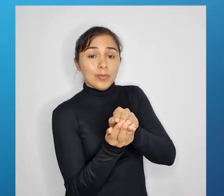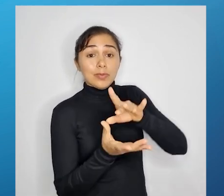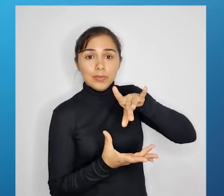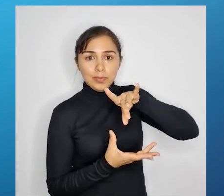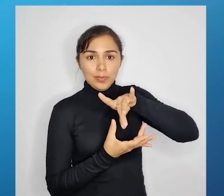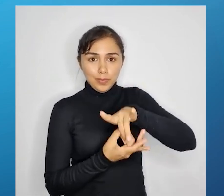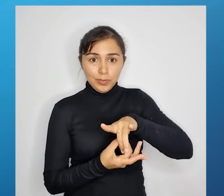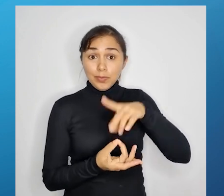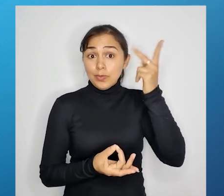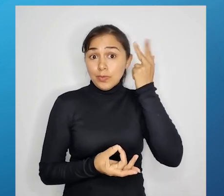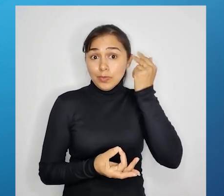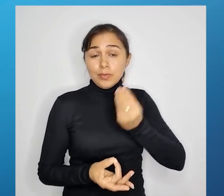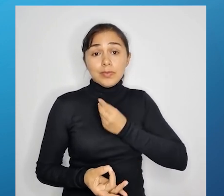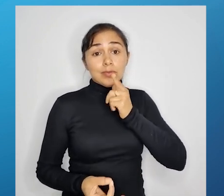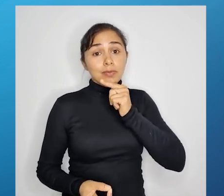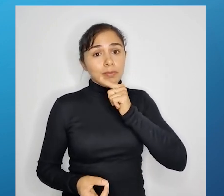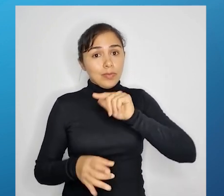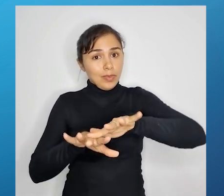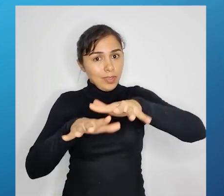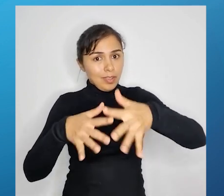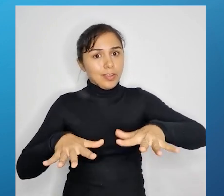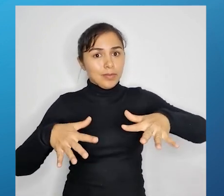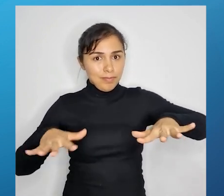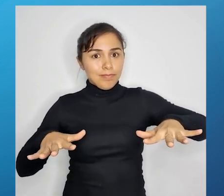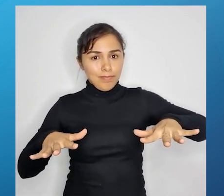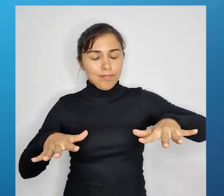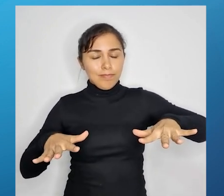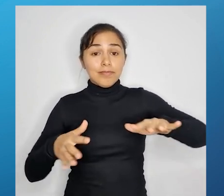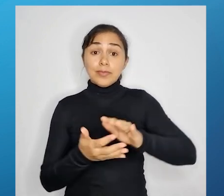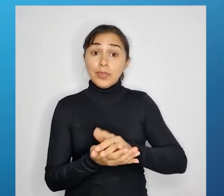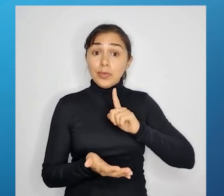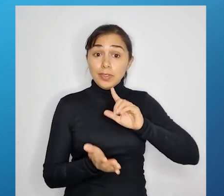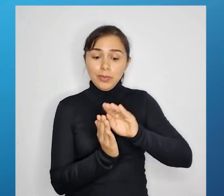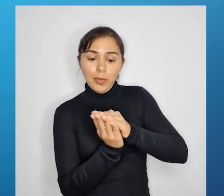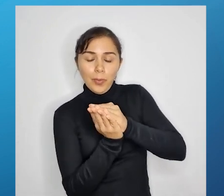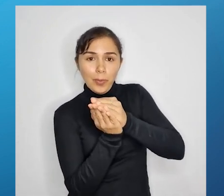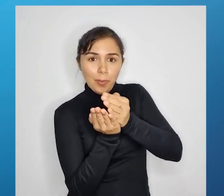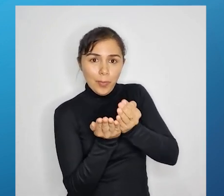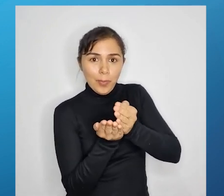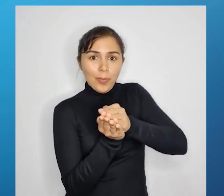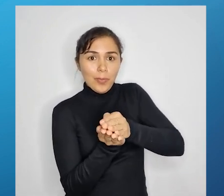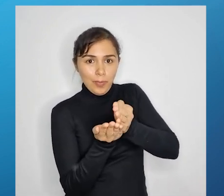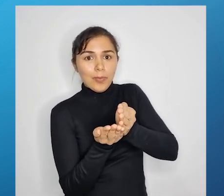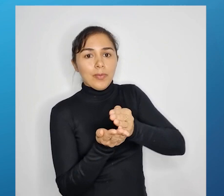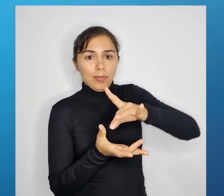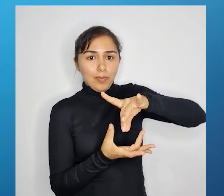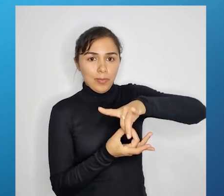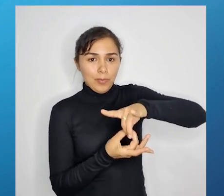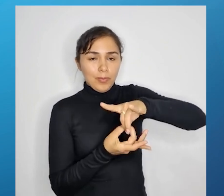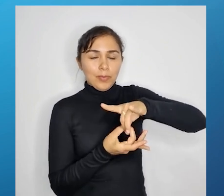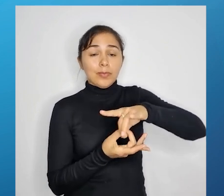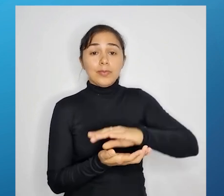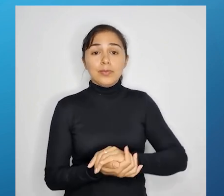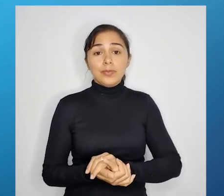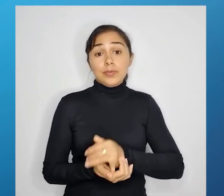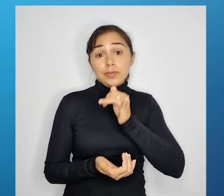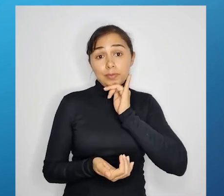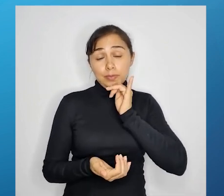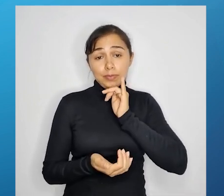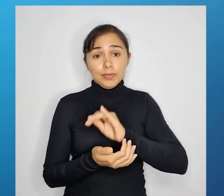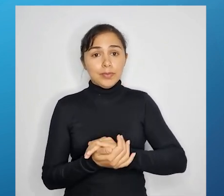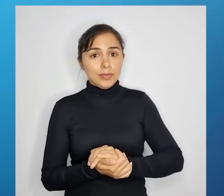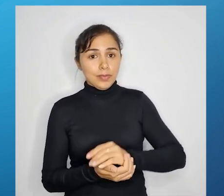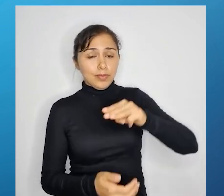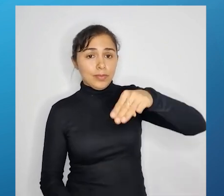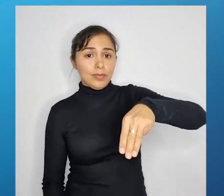de ambiente marinho, formado por duas conchas articuladas e unidas por um ligamento. São exemplos de